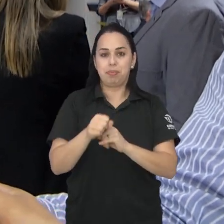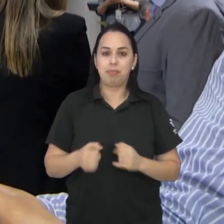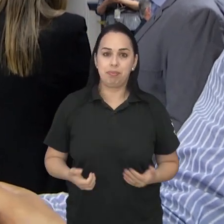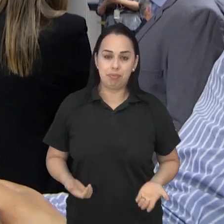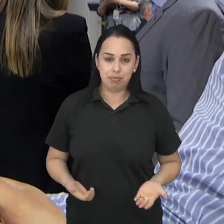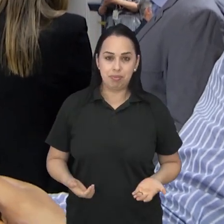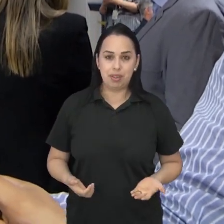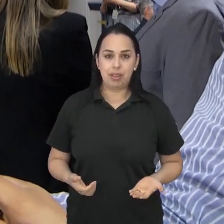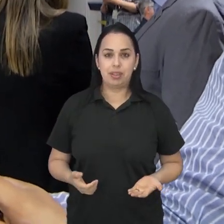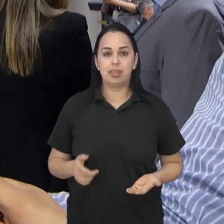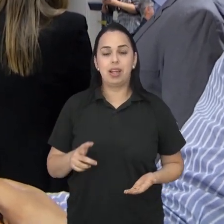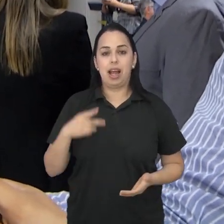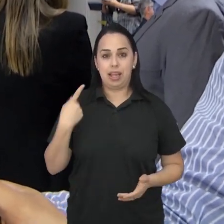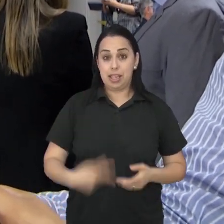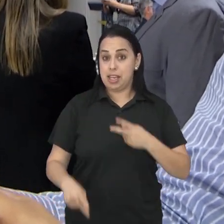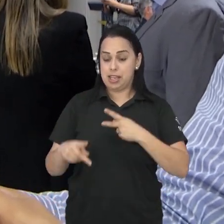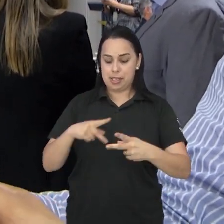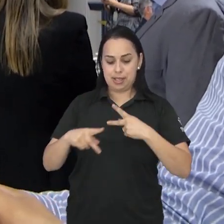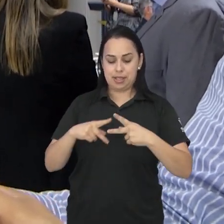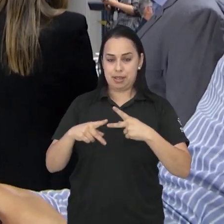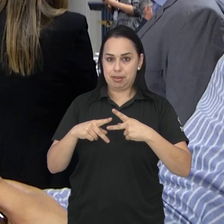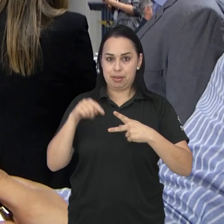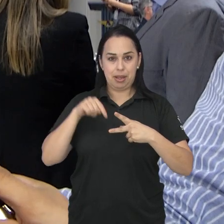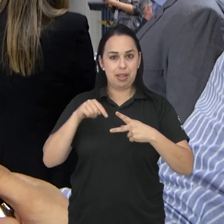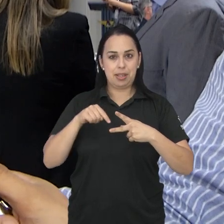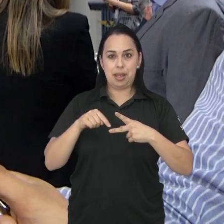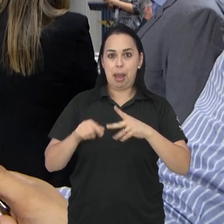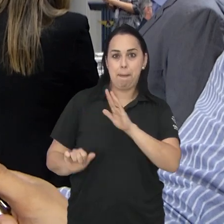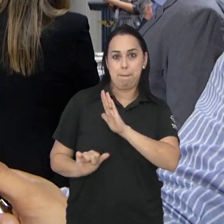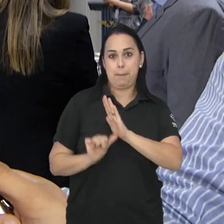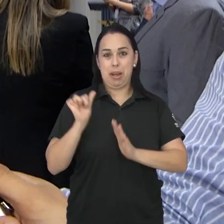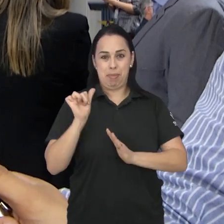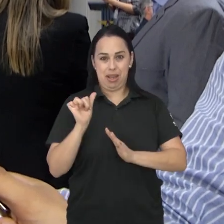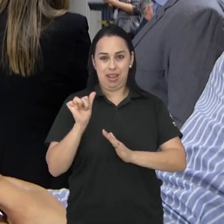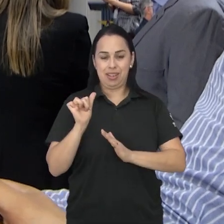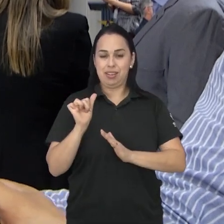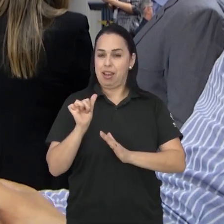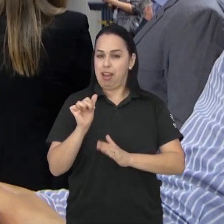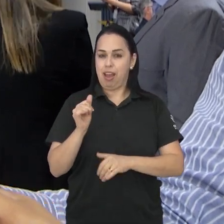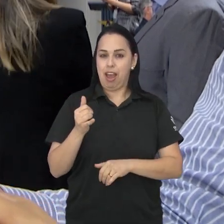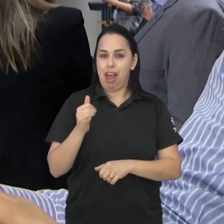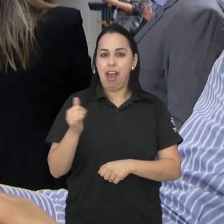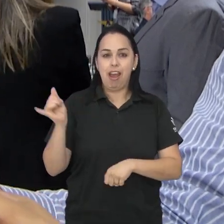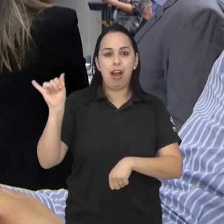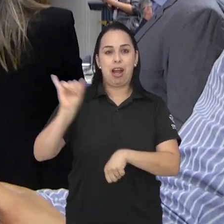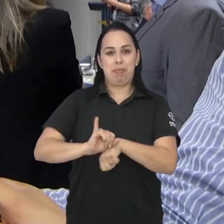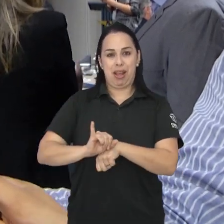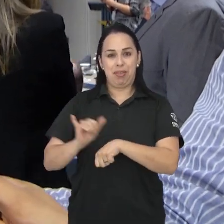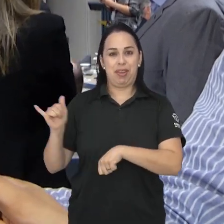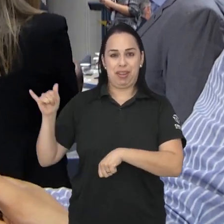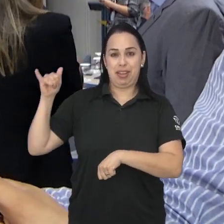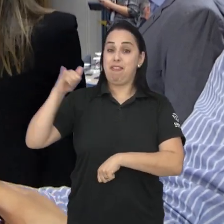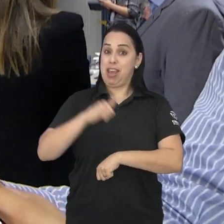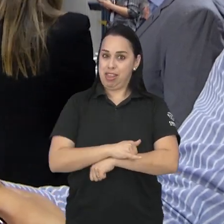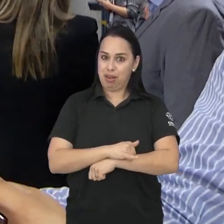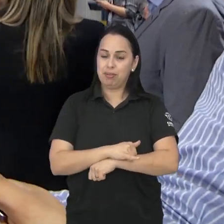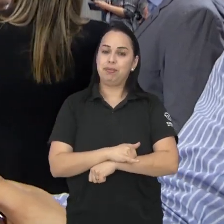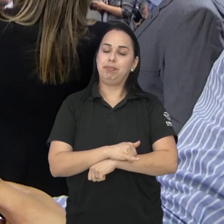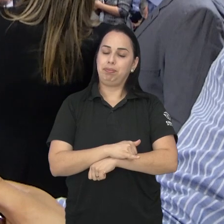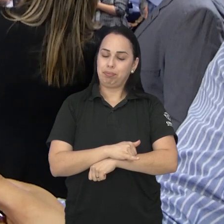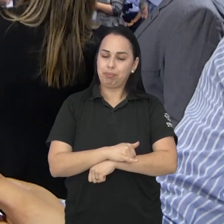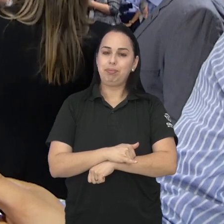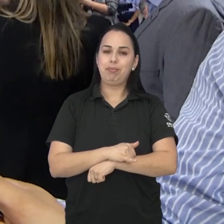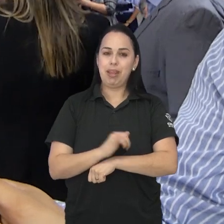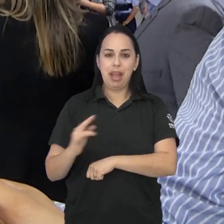que beneficia a todos nós cidadãos. Estamos em São José dos Campos, uma cidade que é um polo definitivamente muito forte na questão